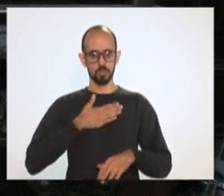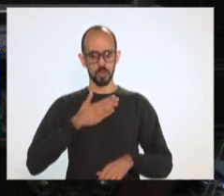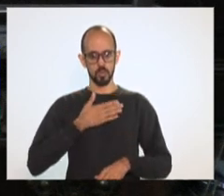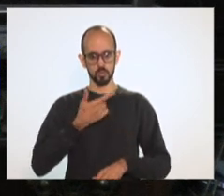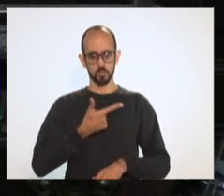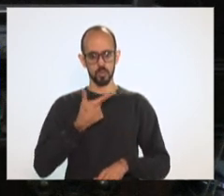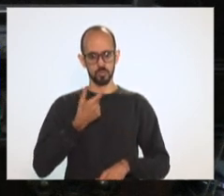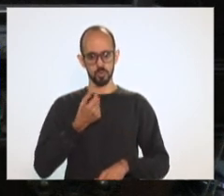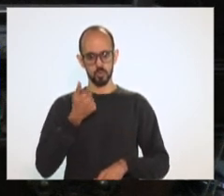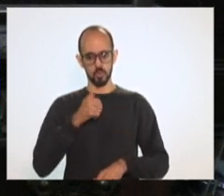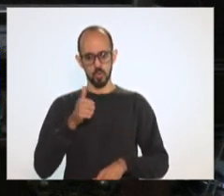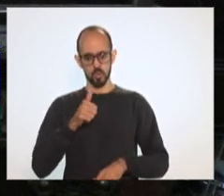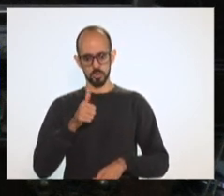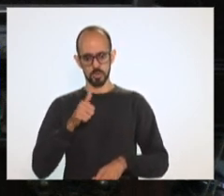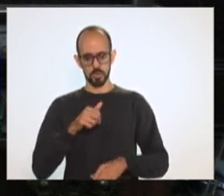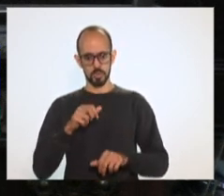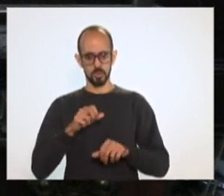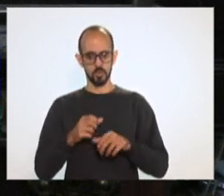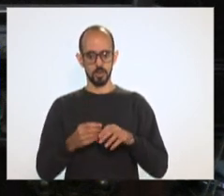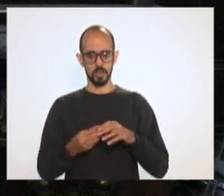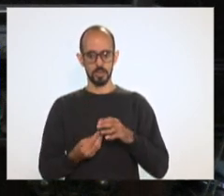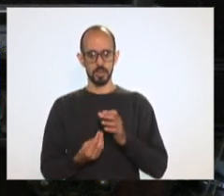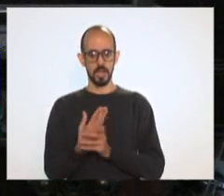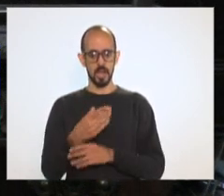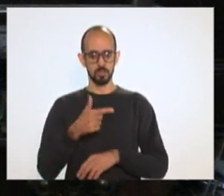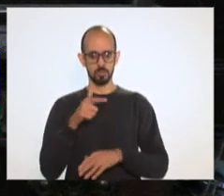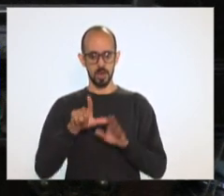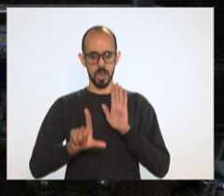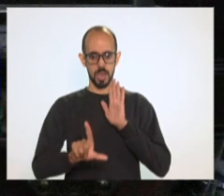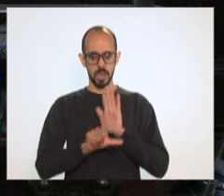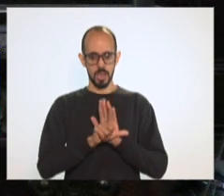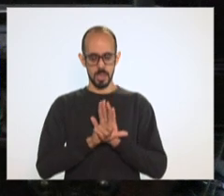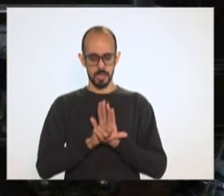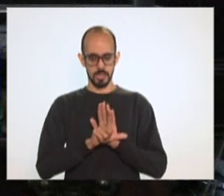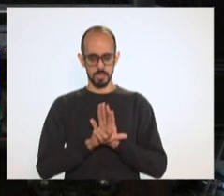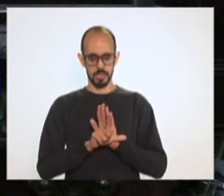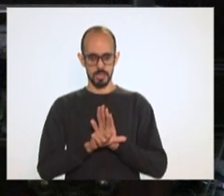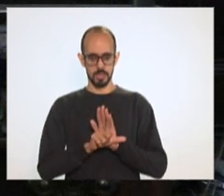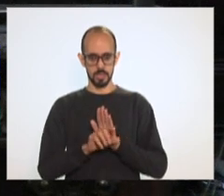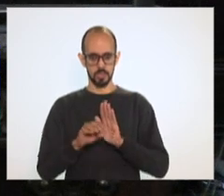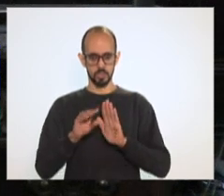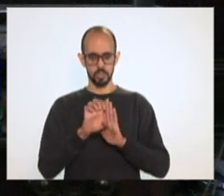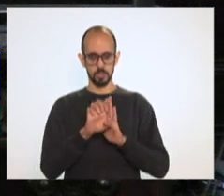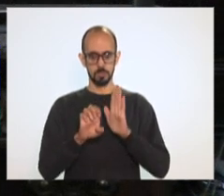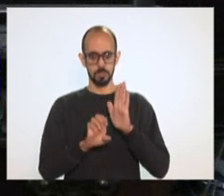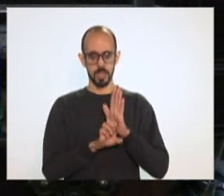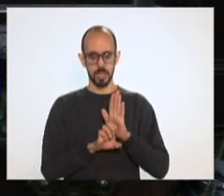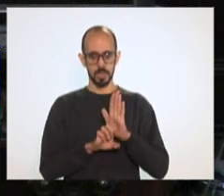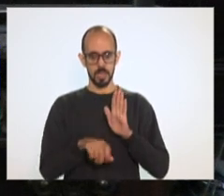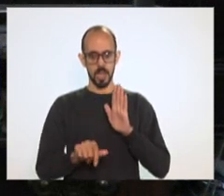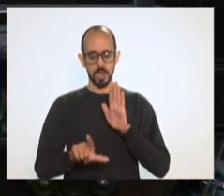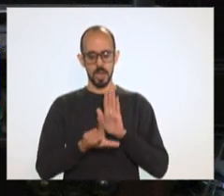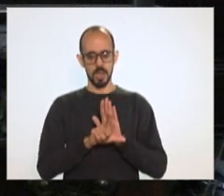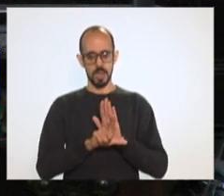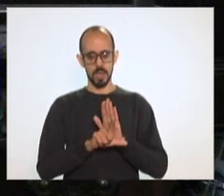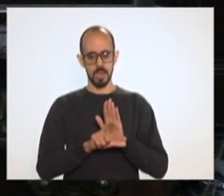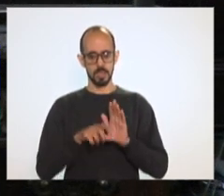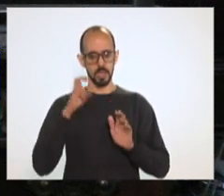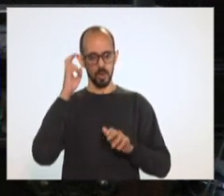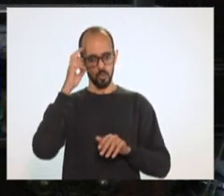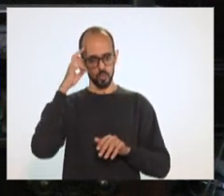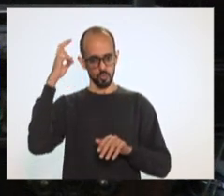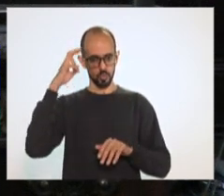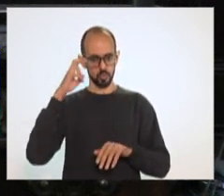que virou lei em 2011 foi um projeto de emenda a lei da cultura do ICMS uma lei de minha